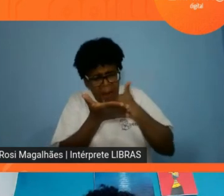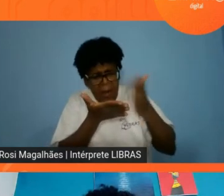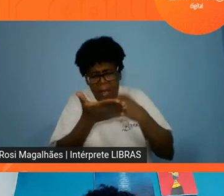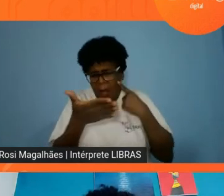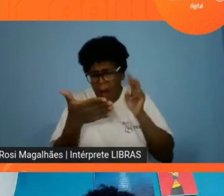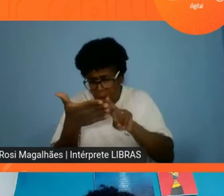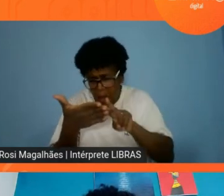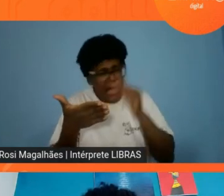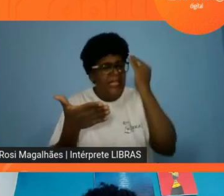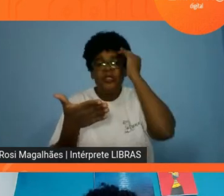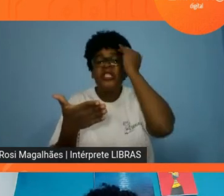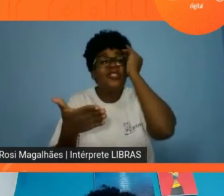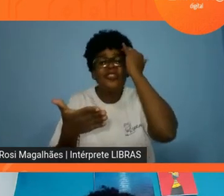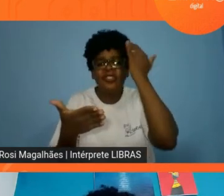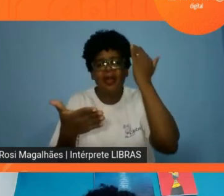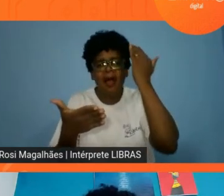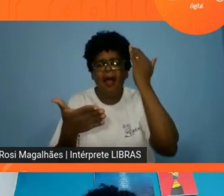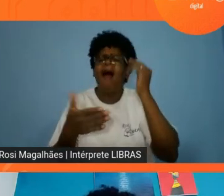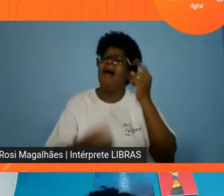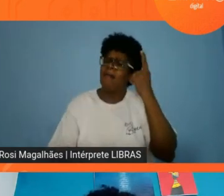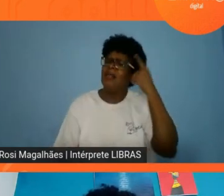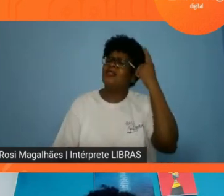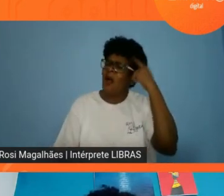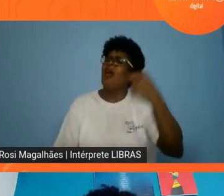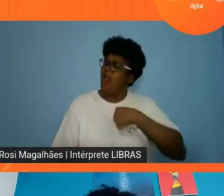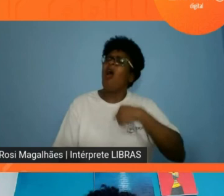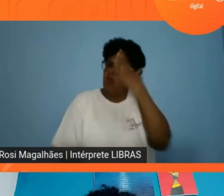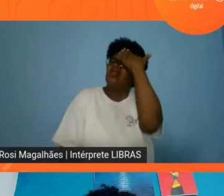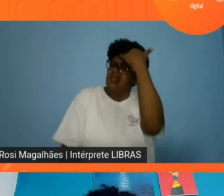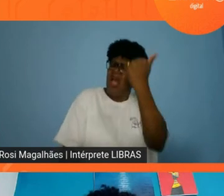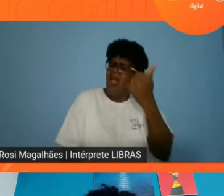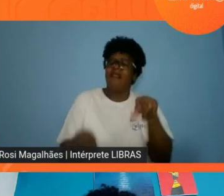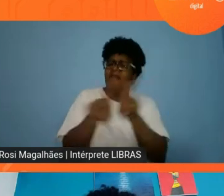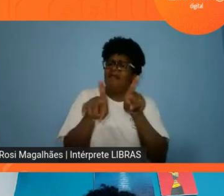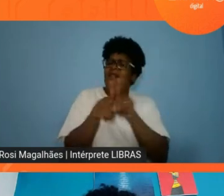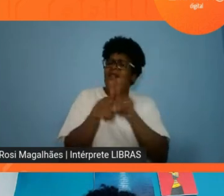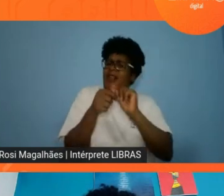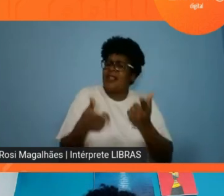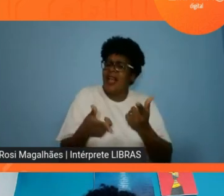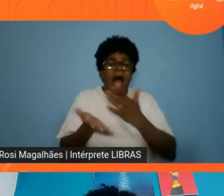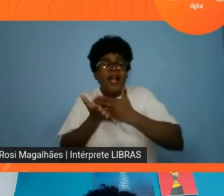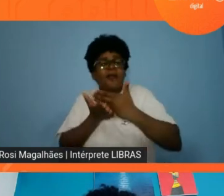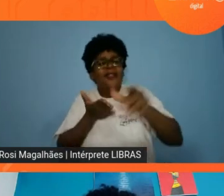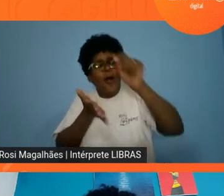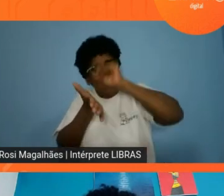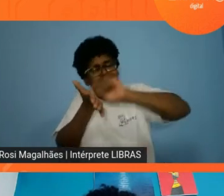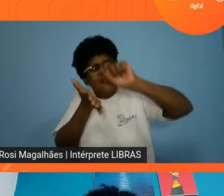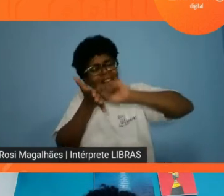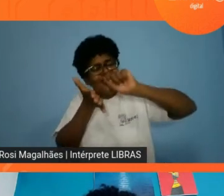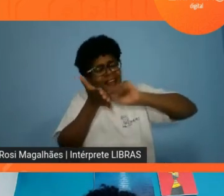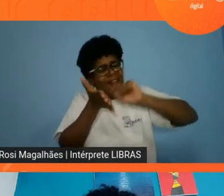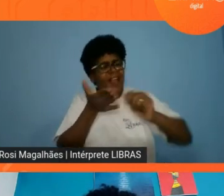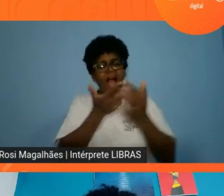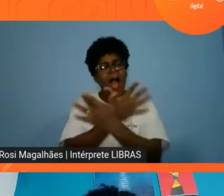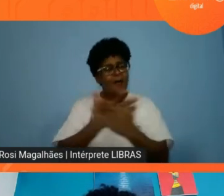Isso aí eu também sei fazer. Eu pensei assim, isso aí eu também sei fazer. E eu comecei a escrever algumas poesias